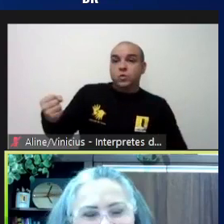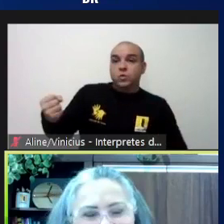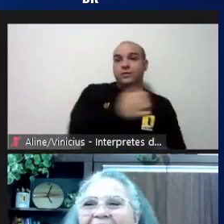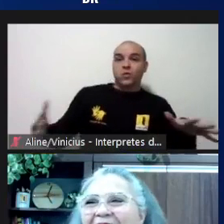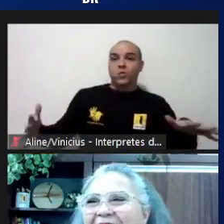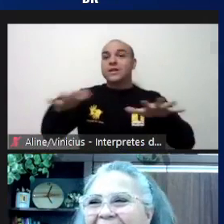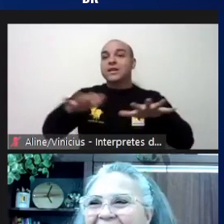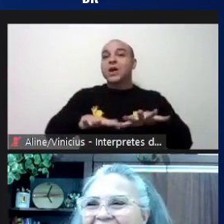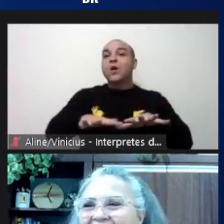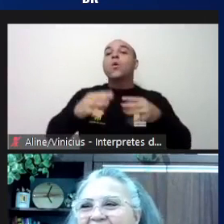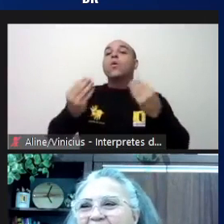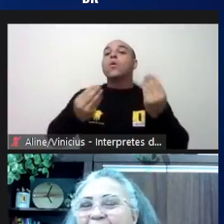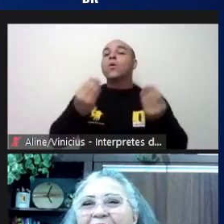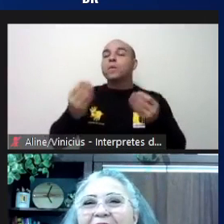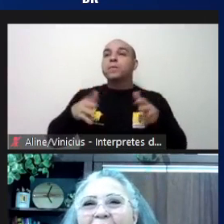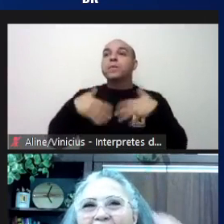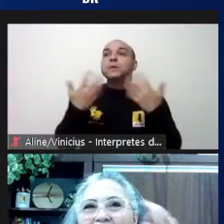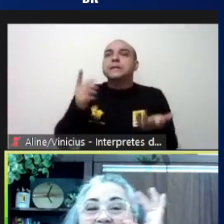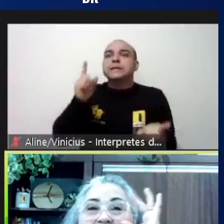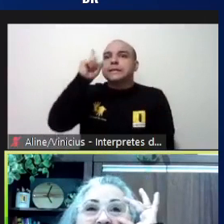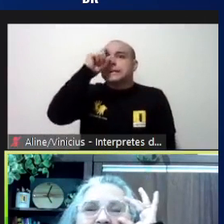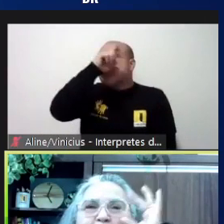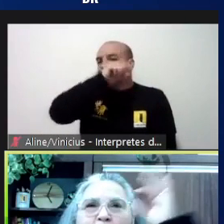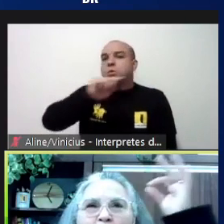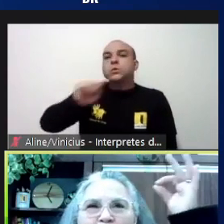Alguns deles. Olha que